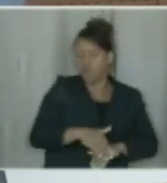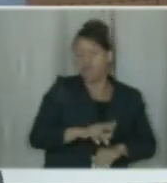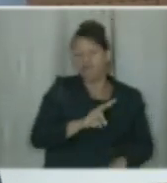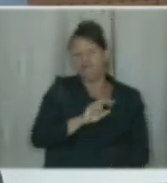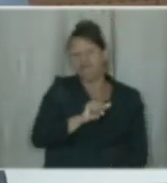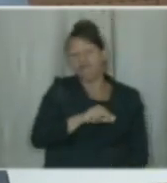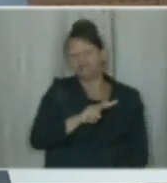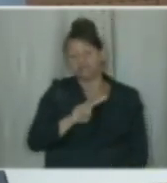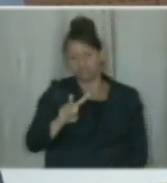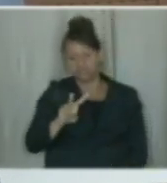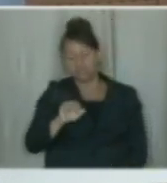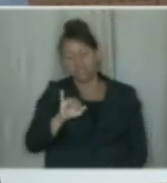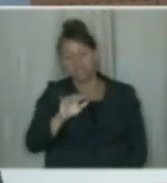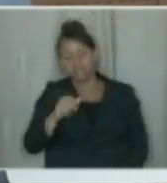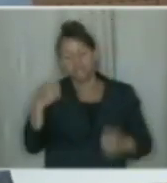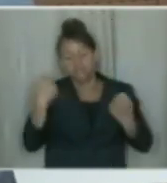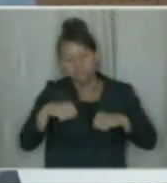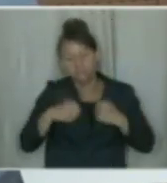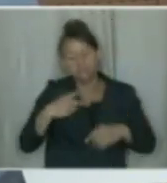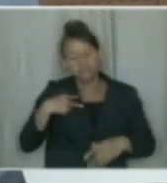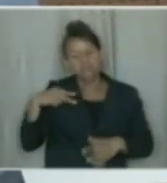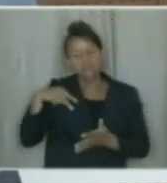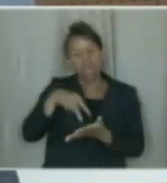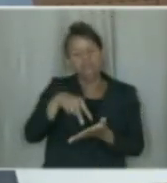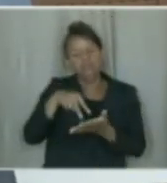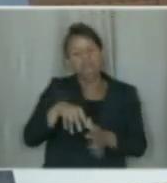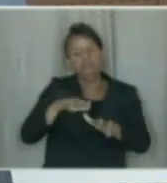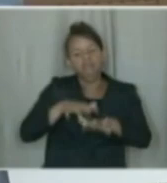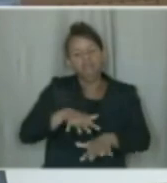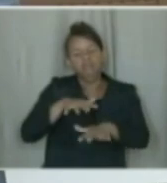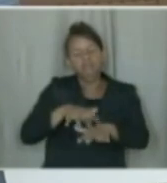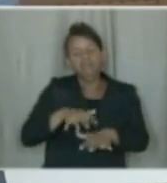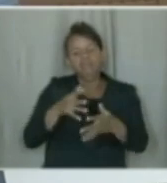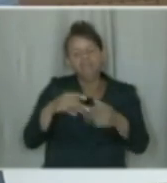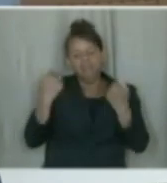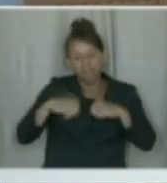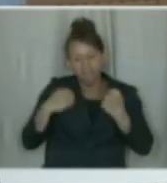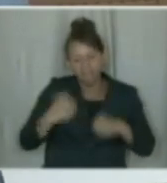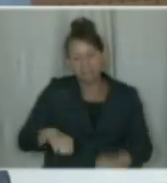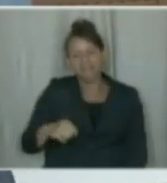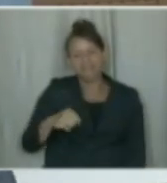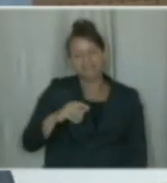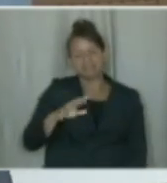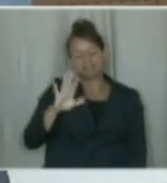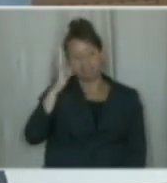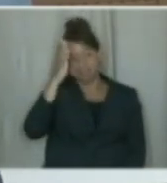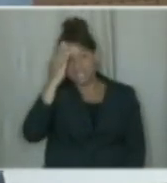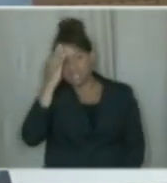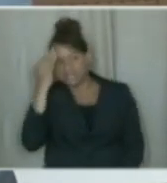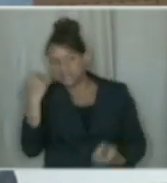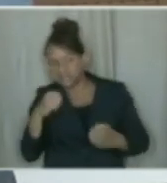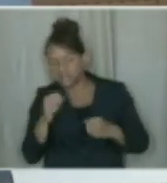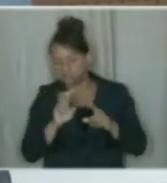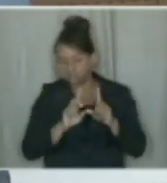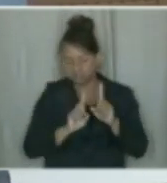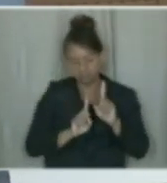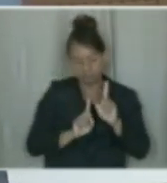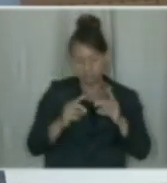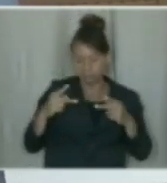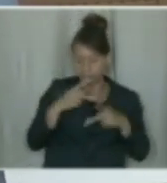vias precisam, eu como atuante do trânsito, preciso sinalizá-las vertical